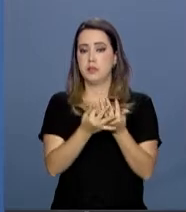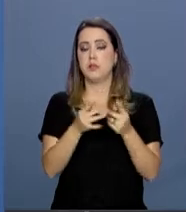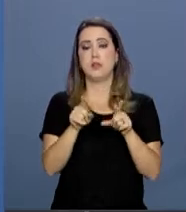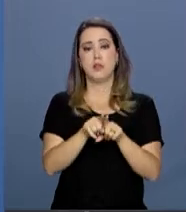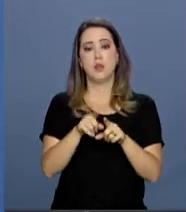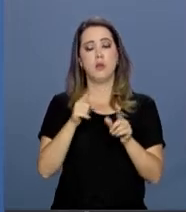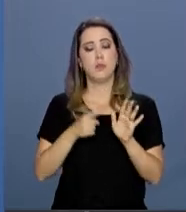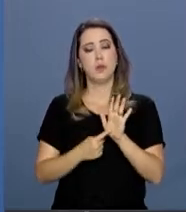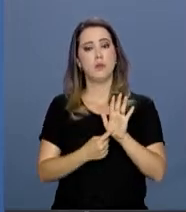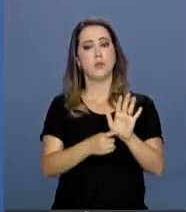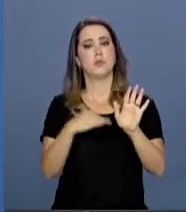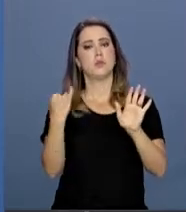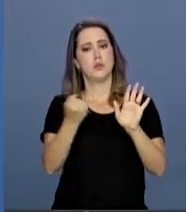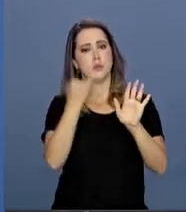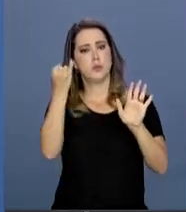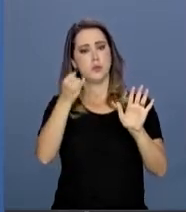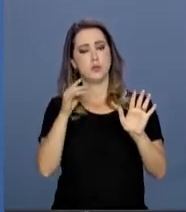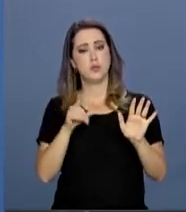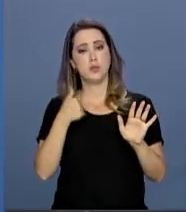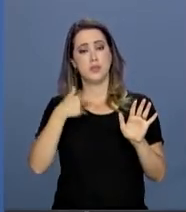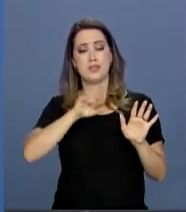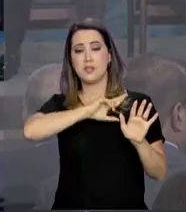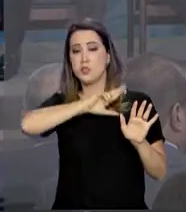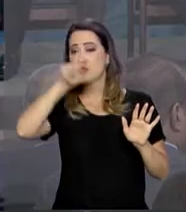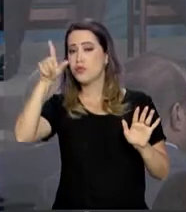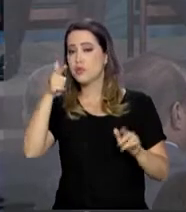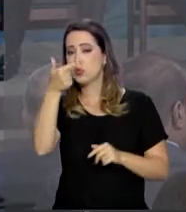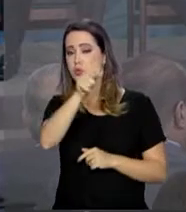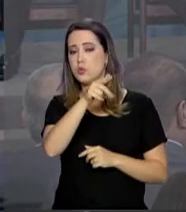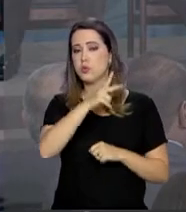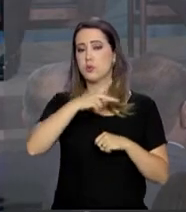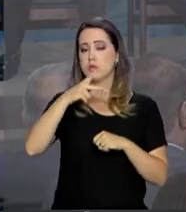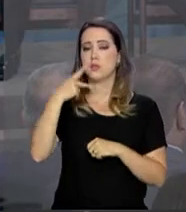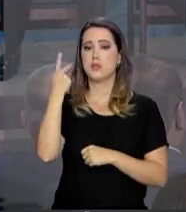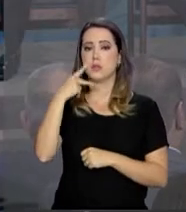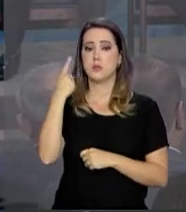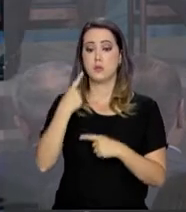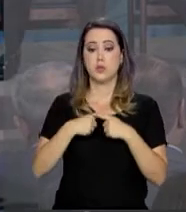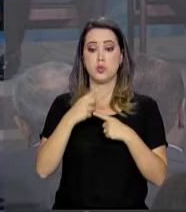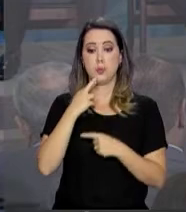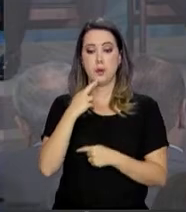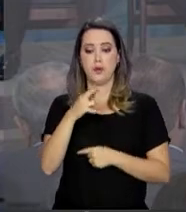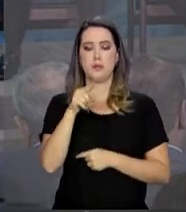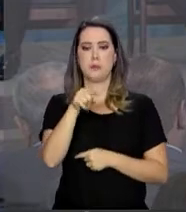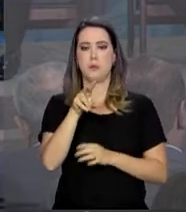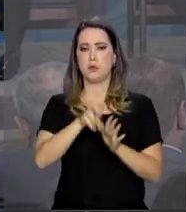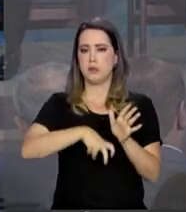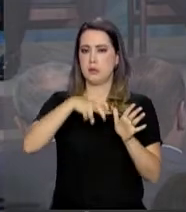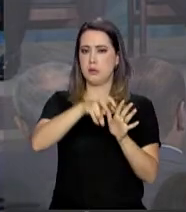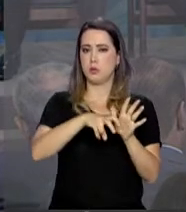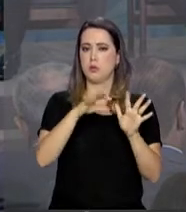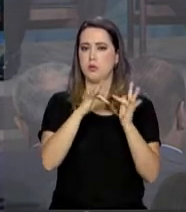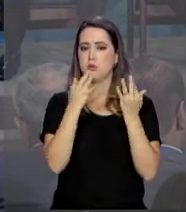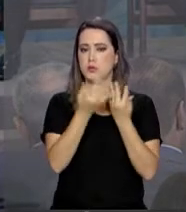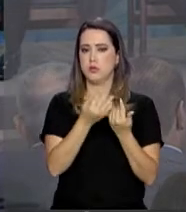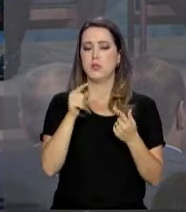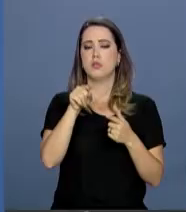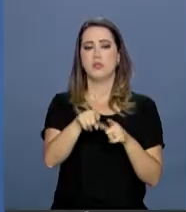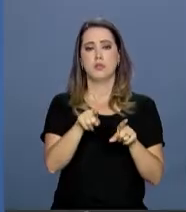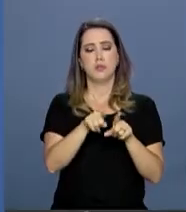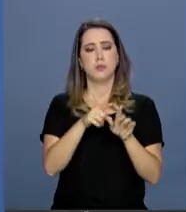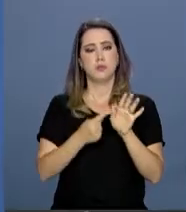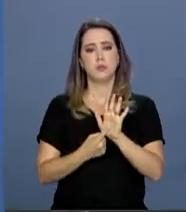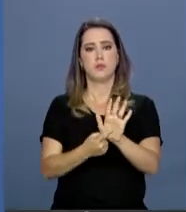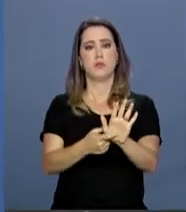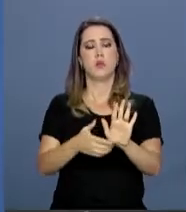transversal como poucas políticas públicas já que seus resultados vão desde a estratégia de